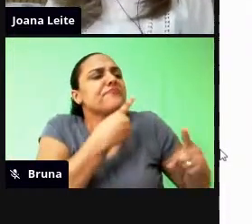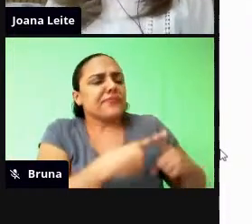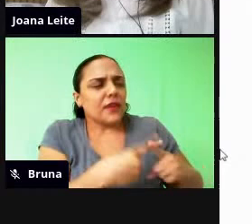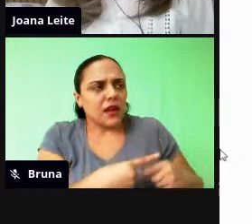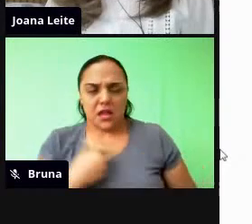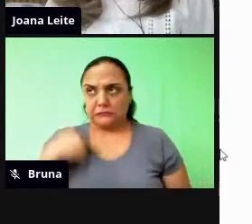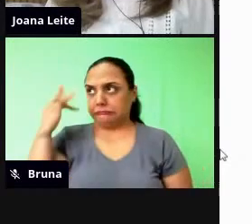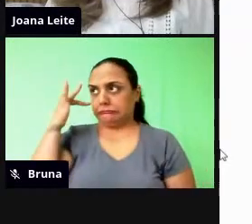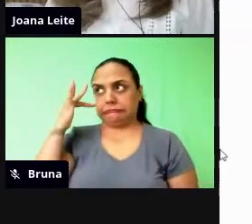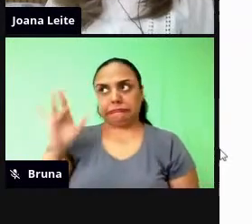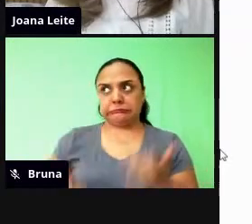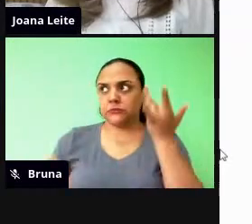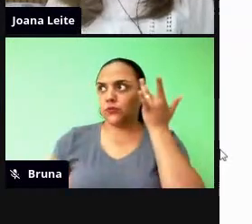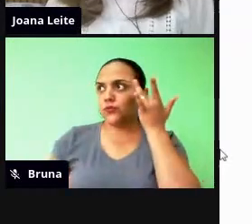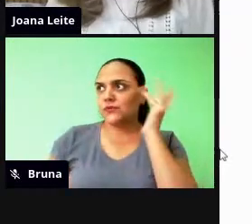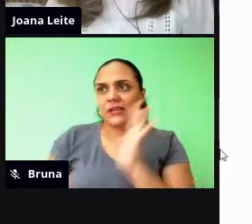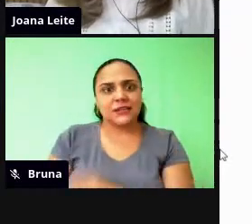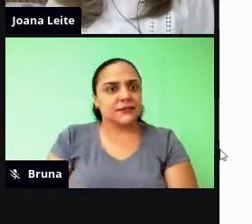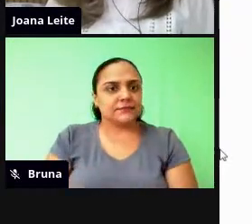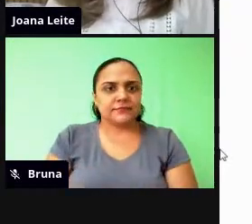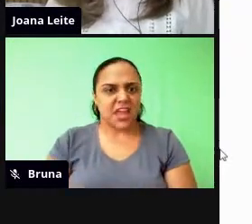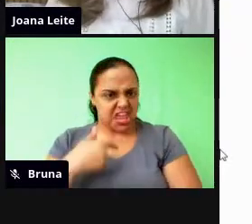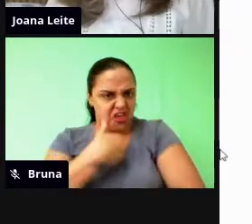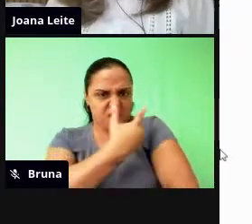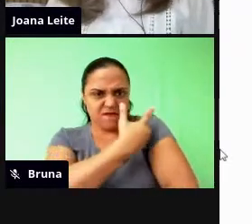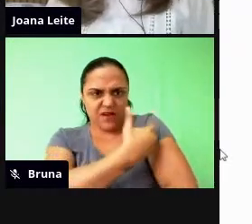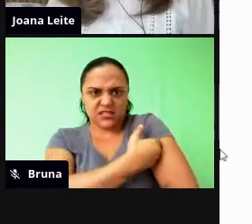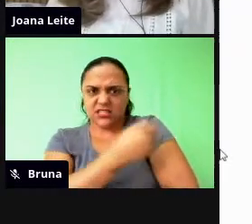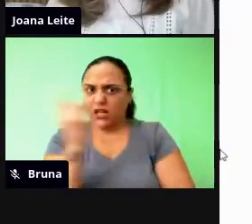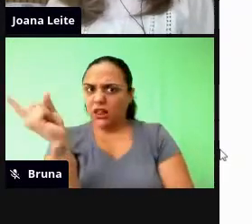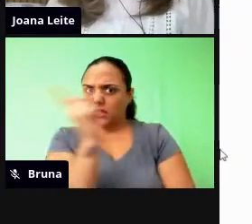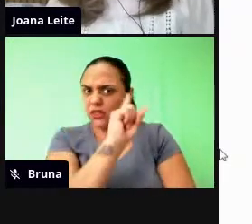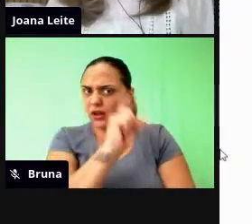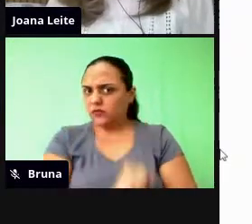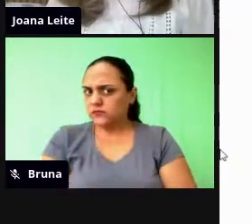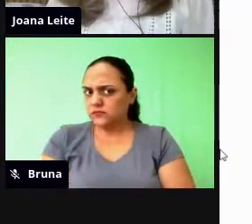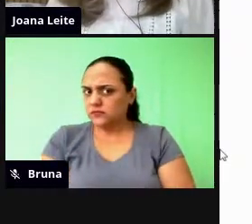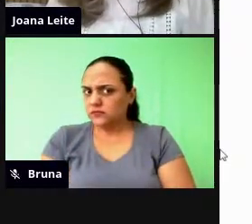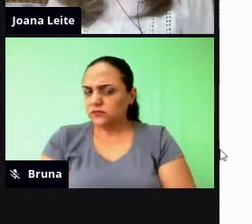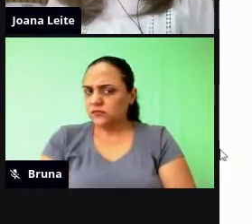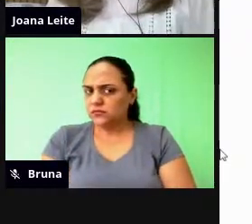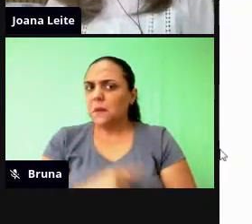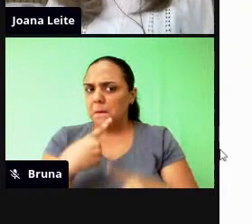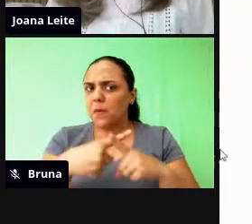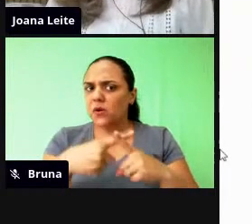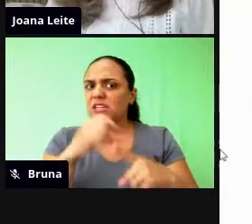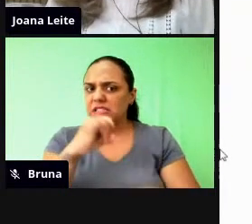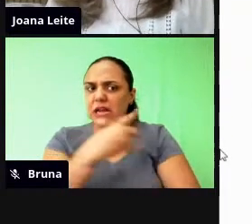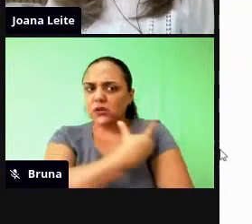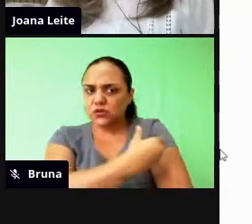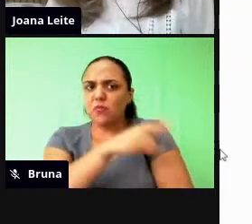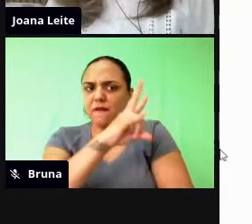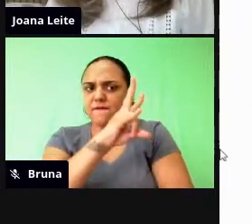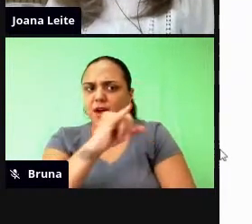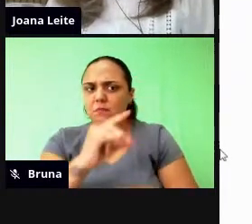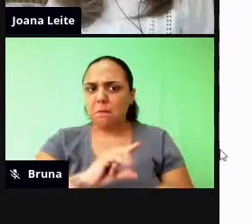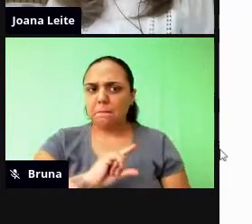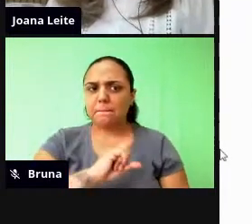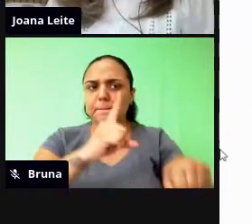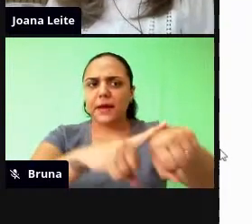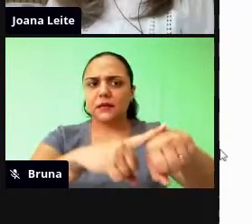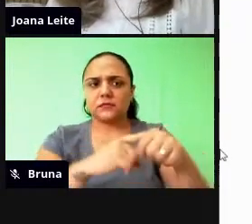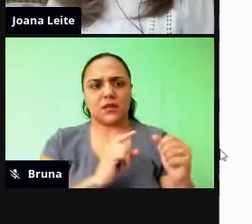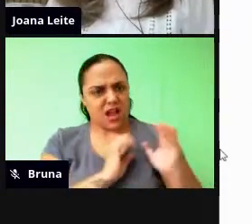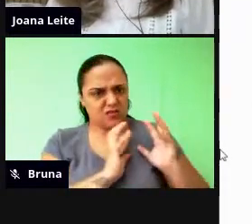Ou então, não, eu não vou dar vacina para o meu filho, não, porque diz que vacina causa autismo, né? E vários outros mitos que